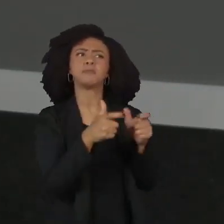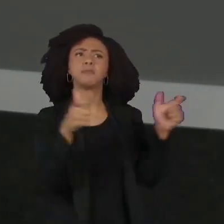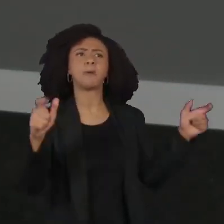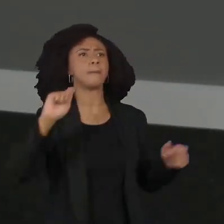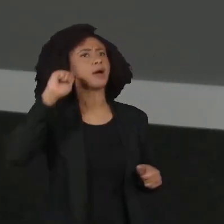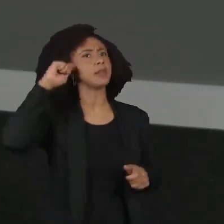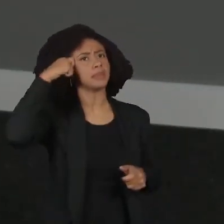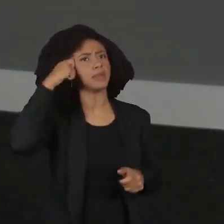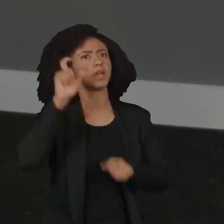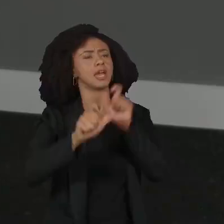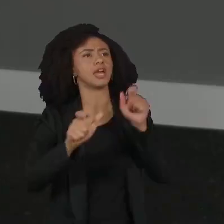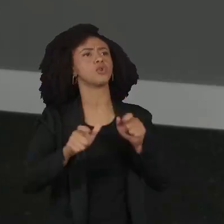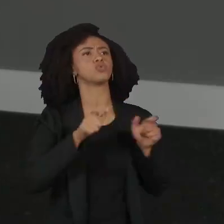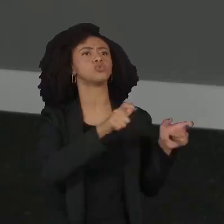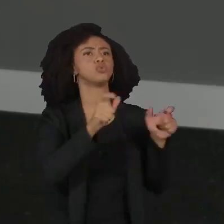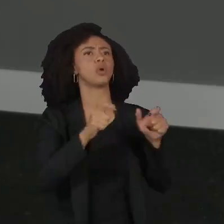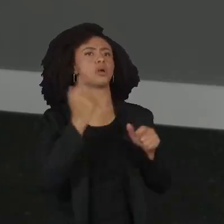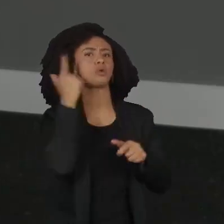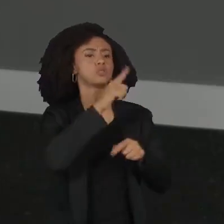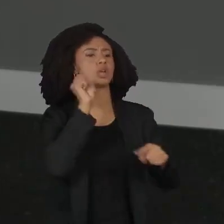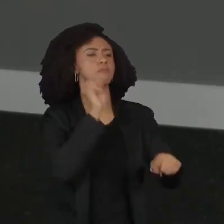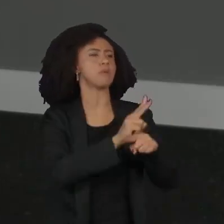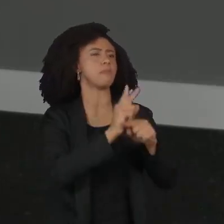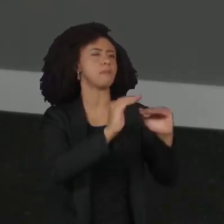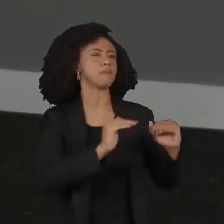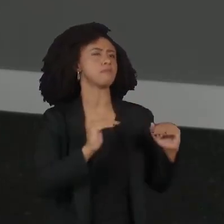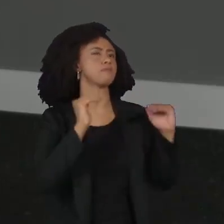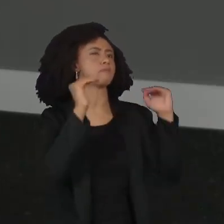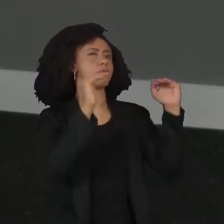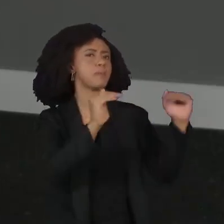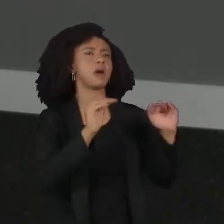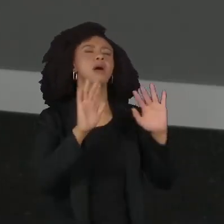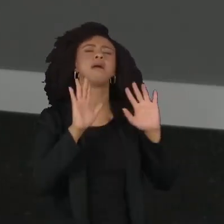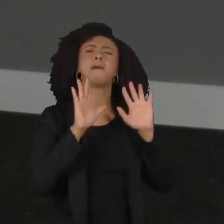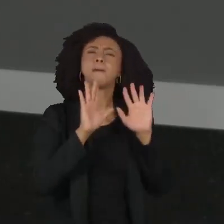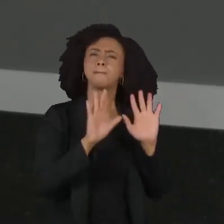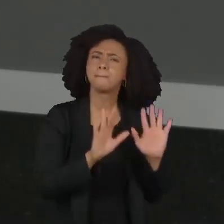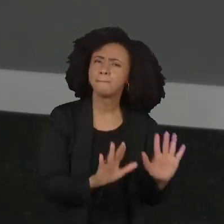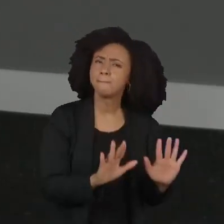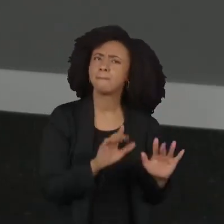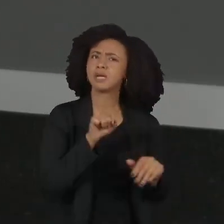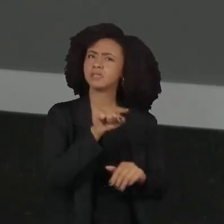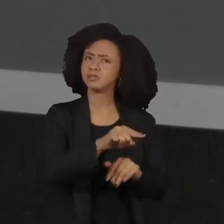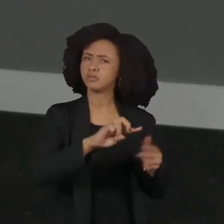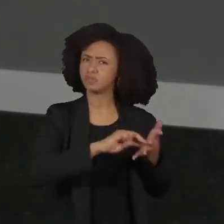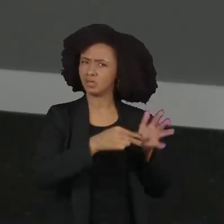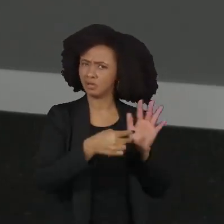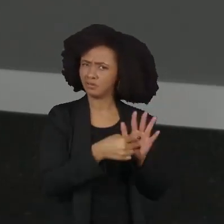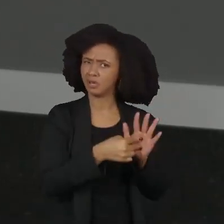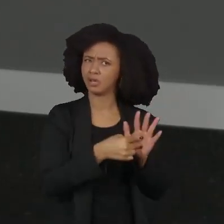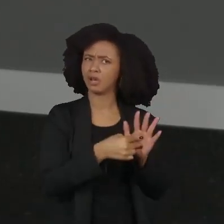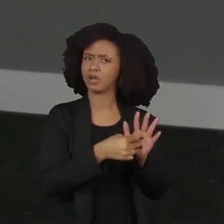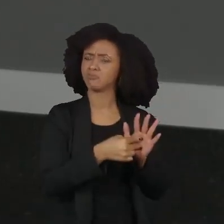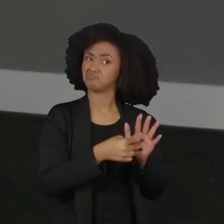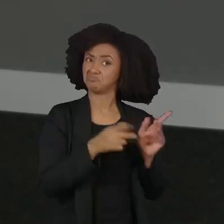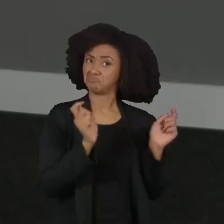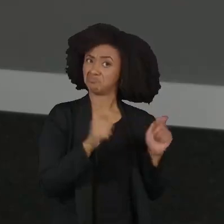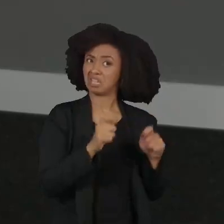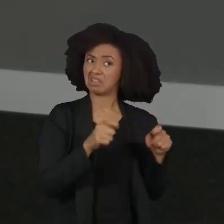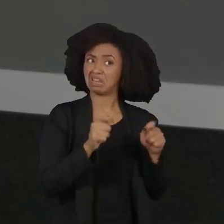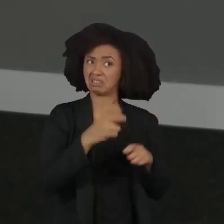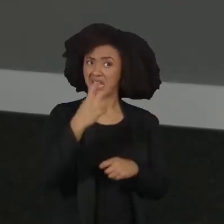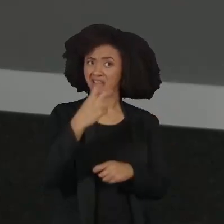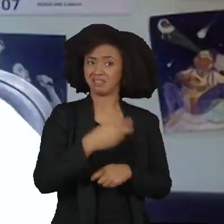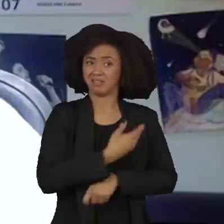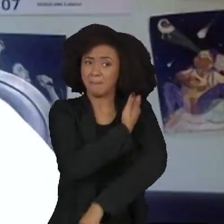de poder dentro da sociedade. Isso pode ser uma forma de transformar essa